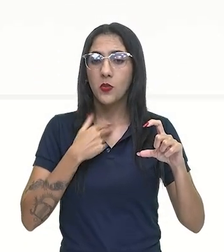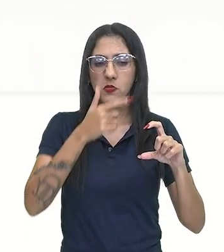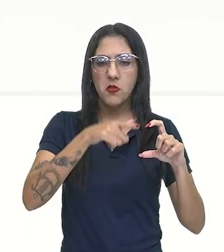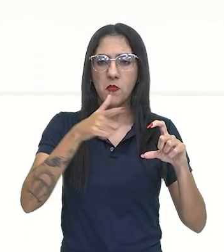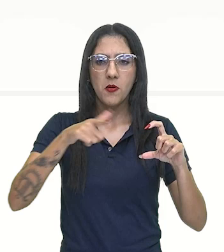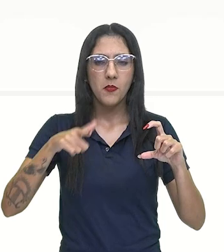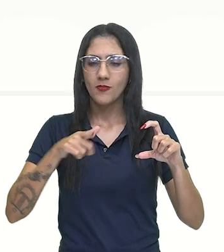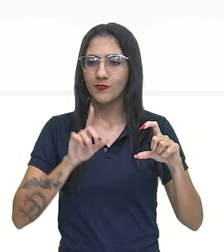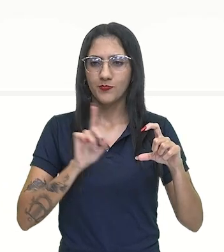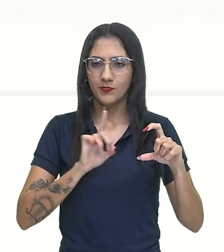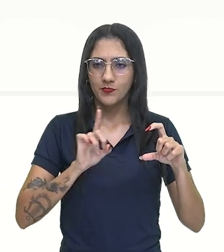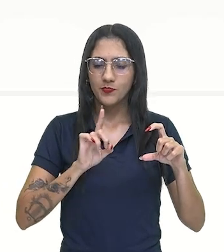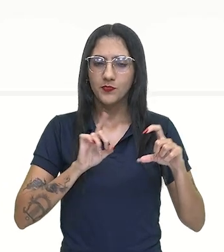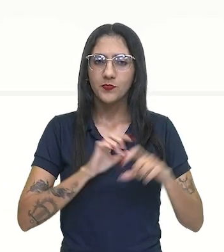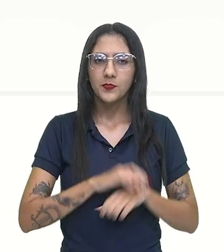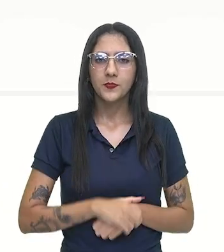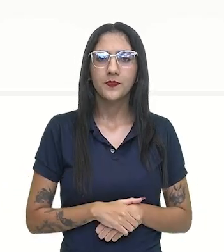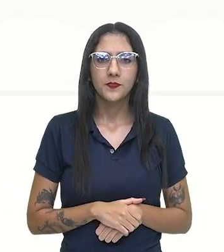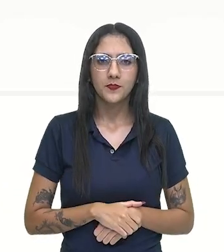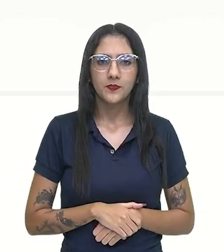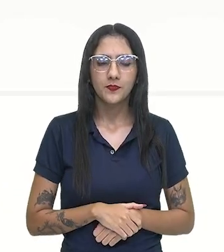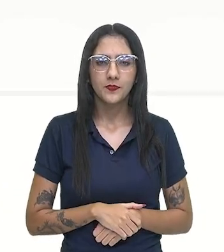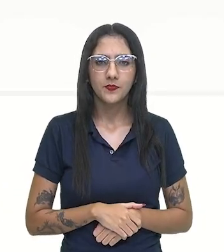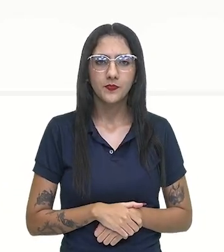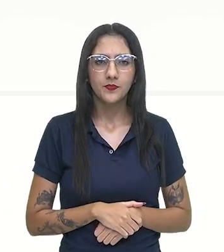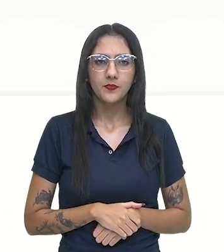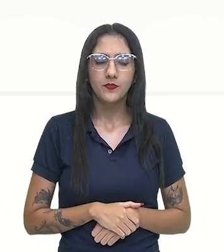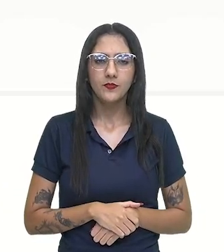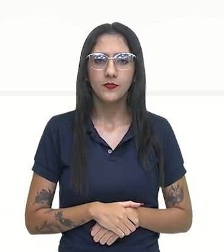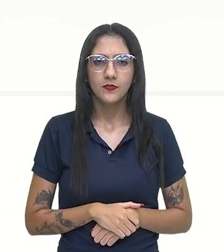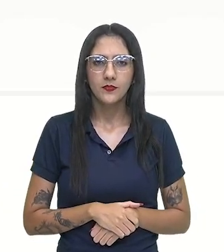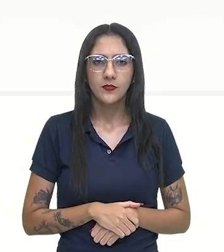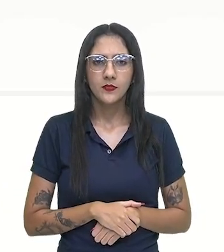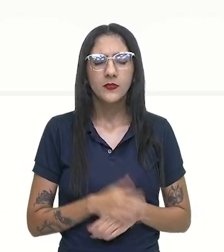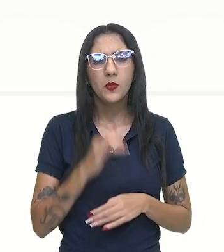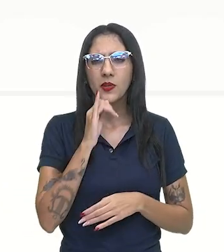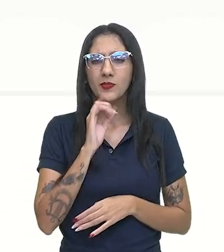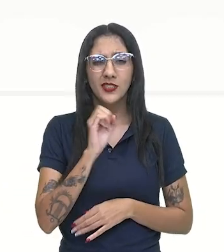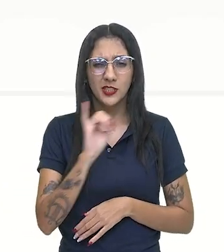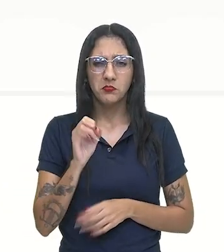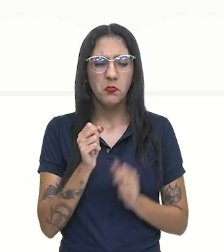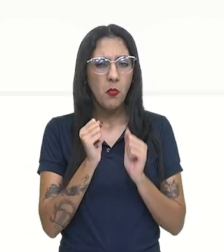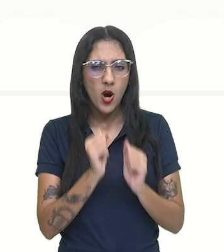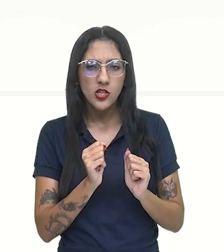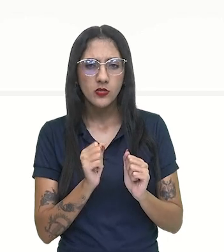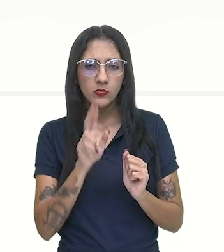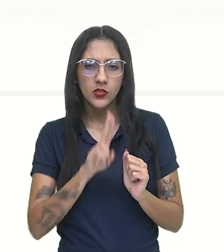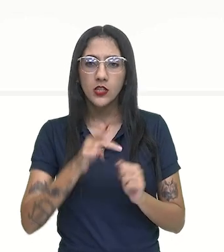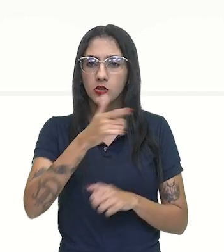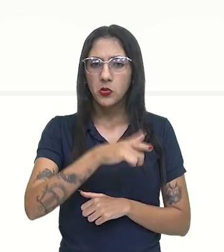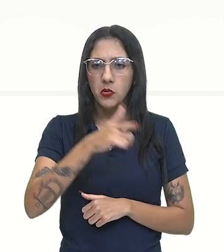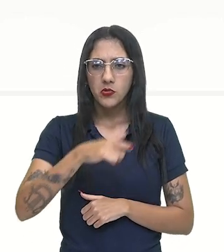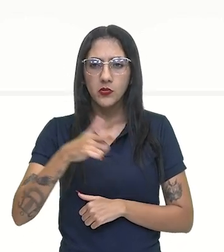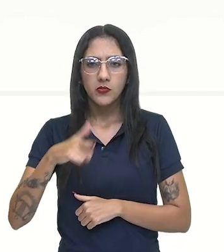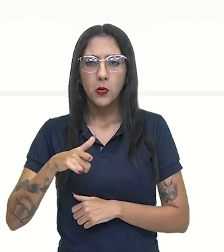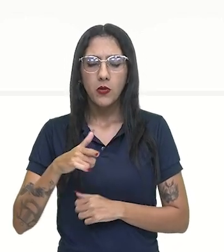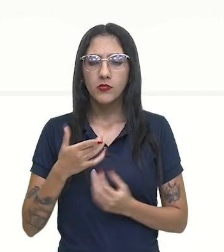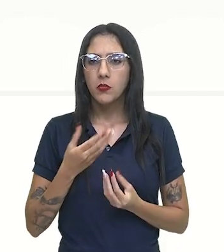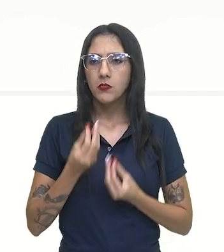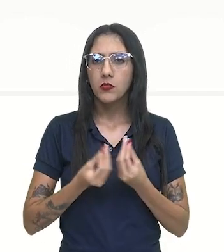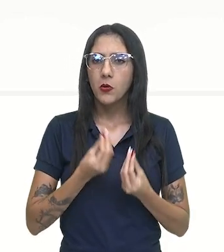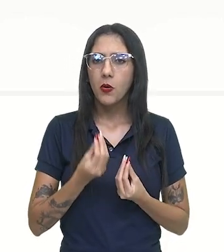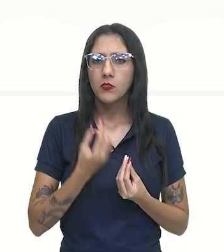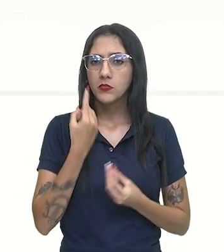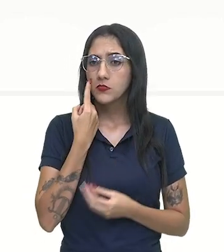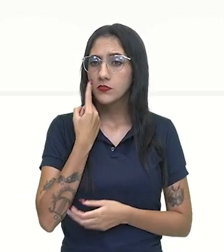importante. Porque se fosse podendo repetir, nós poderíamos calcular da seguinte forma. Ó.